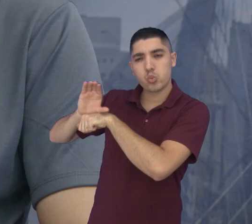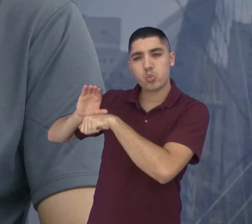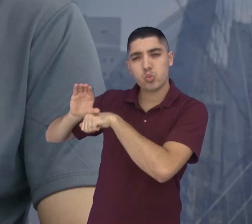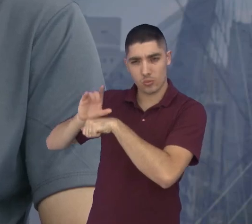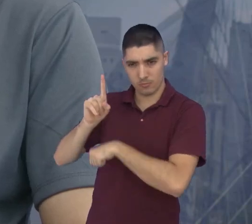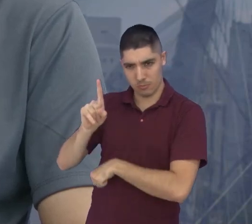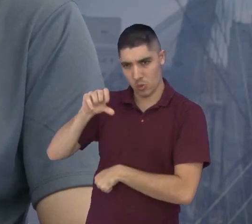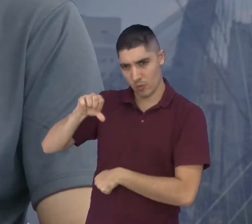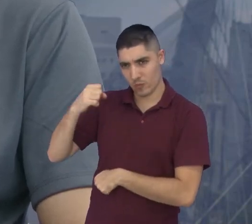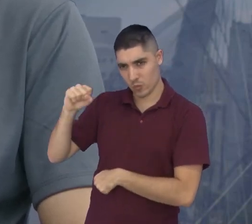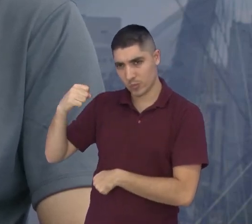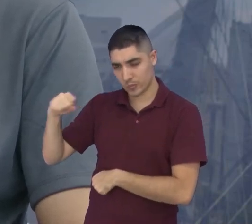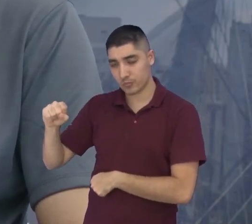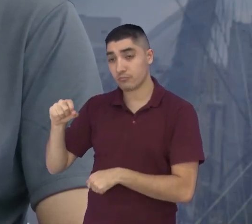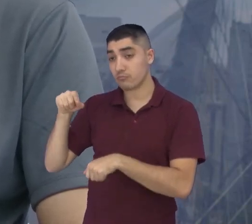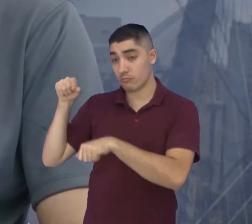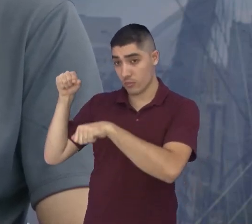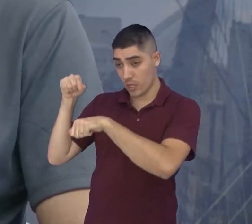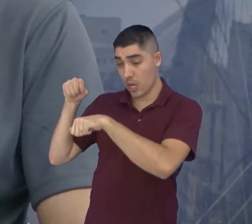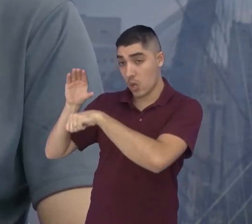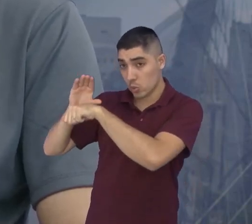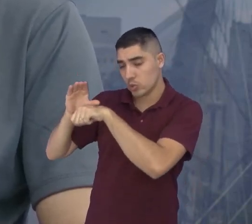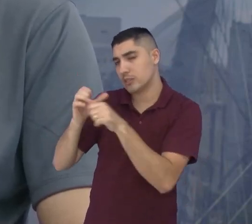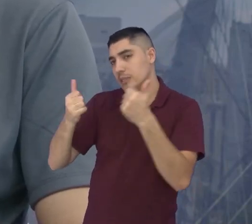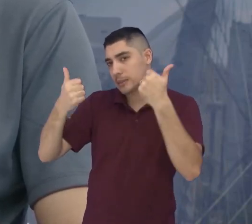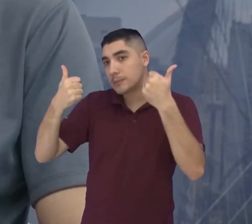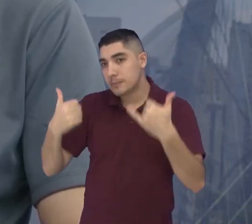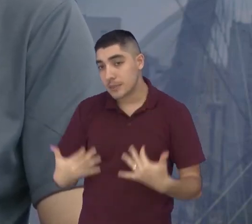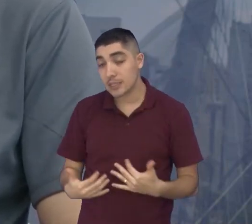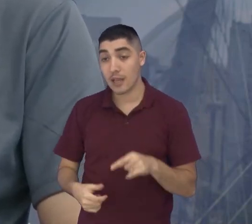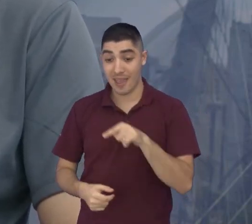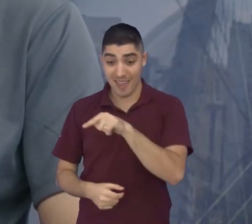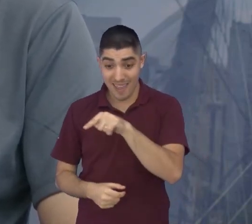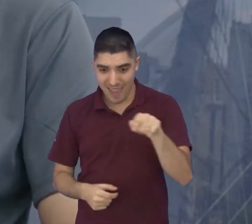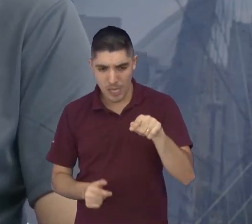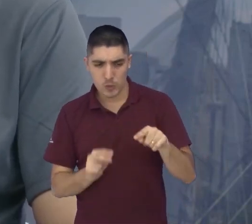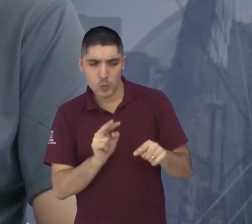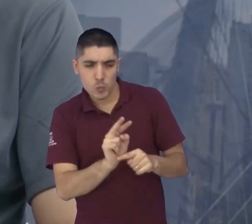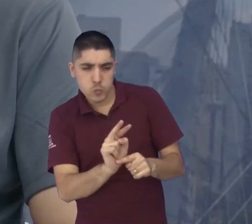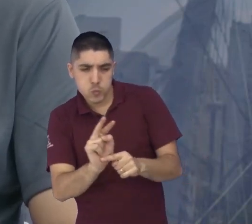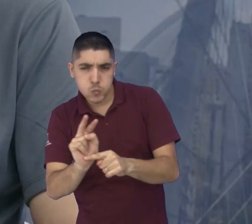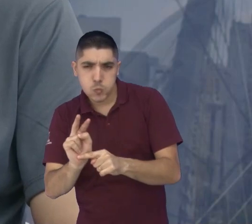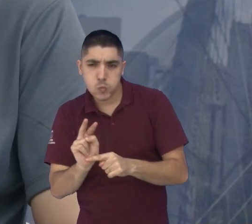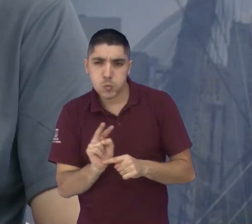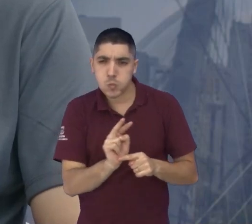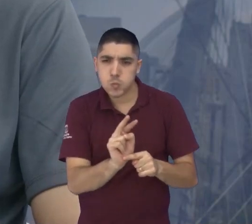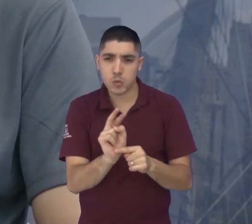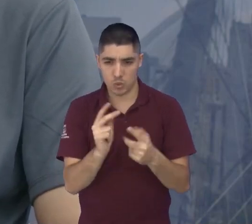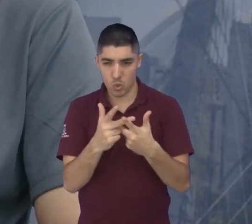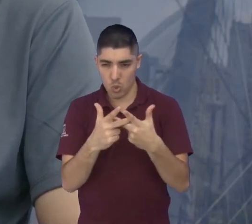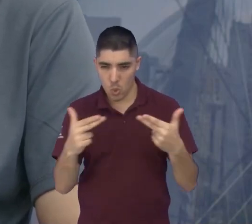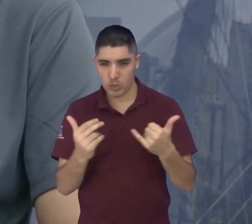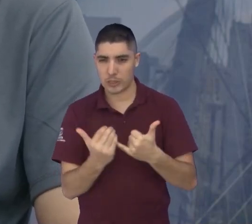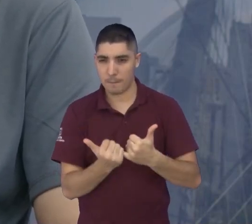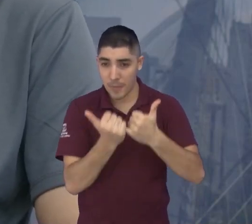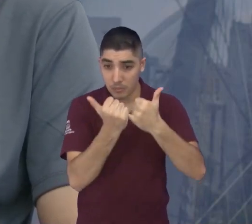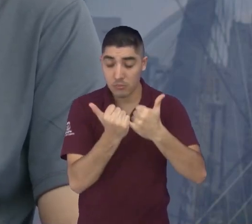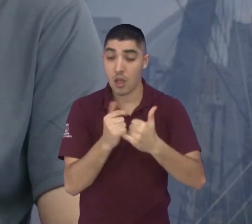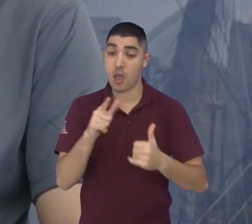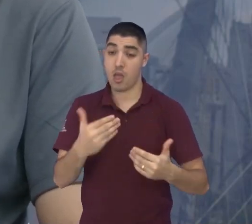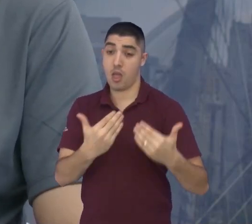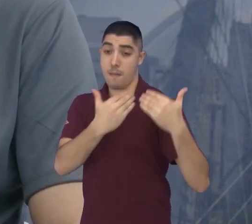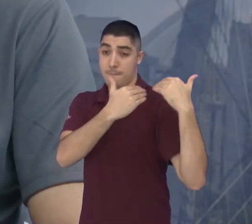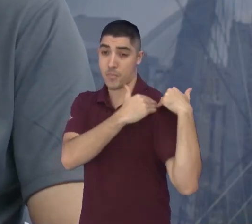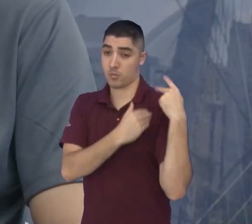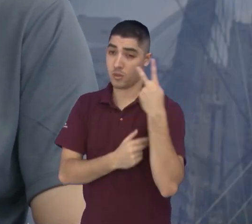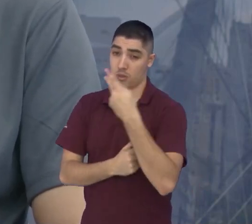coloca que esse papel da preservação, ela cabe ao município, porque no final das contas, as pessoas vivem